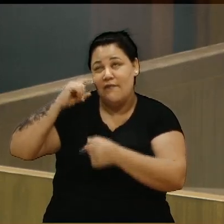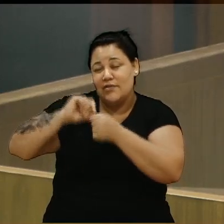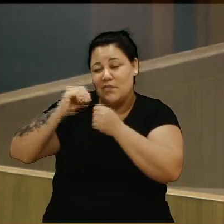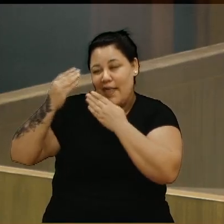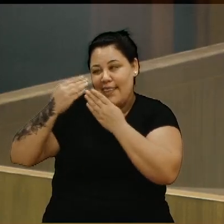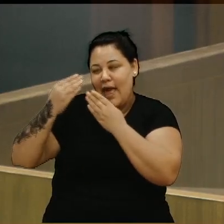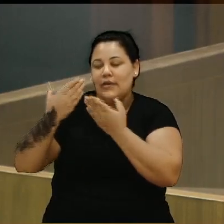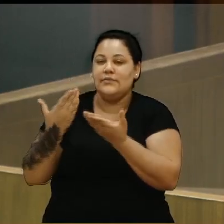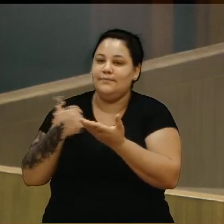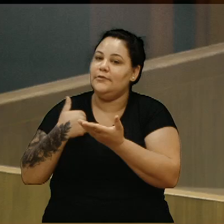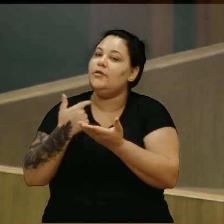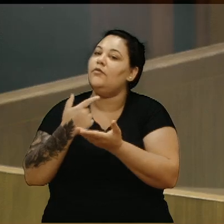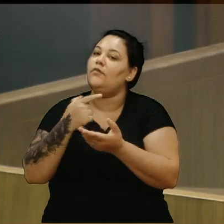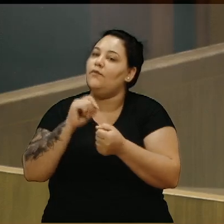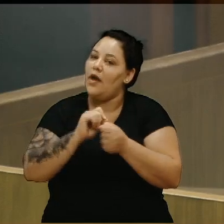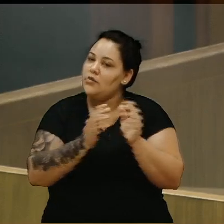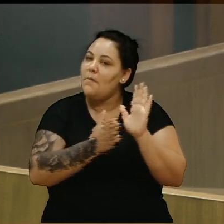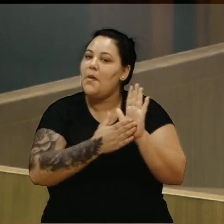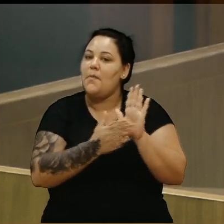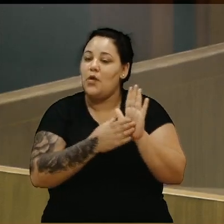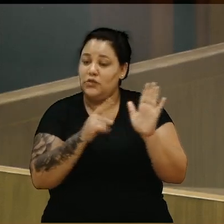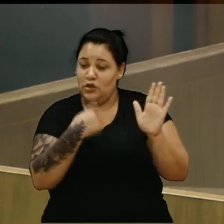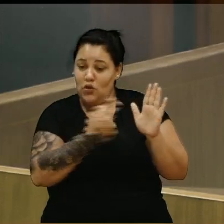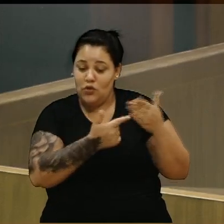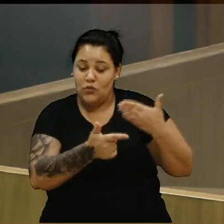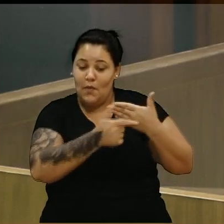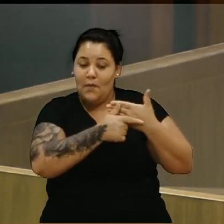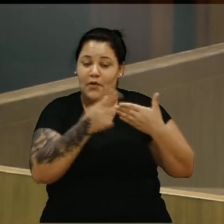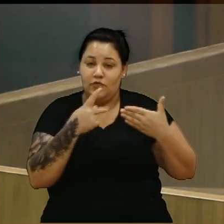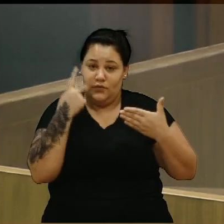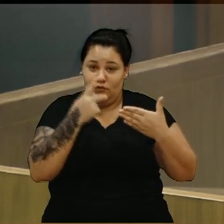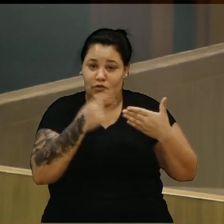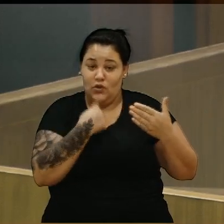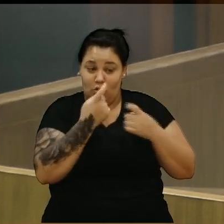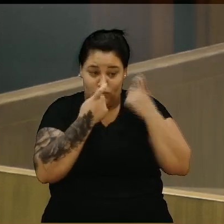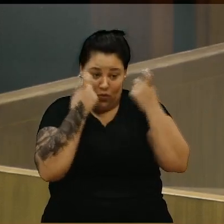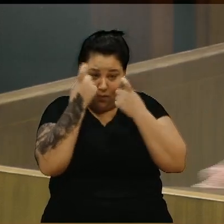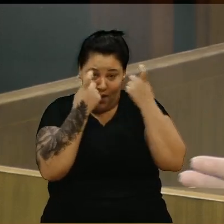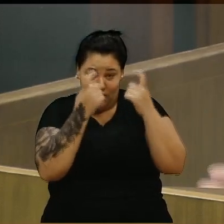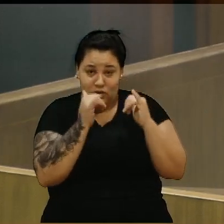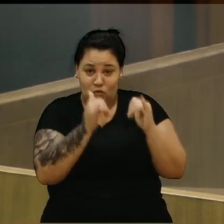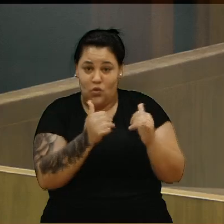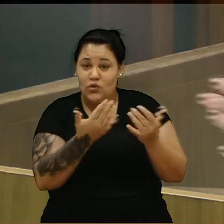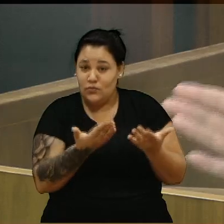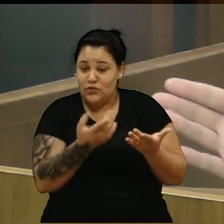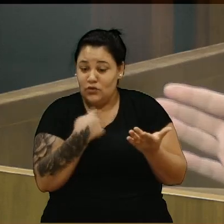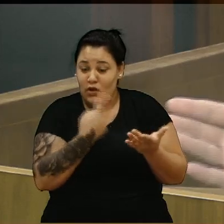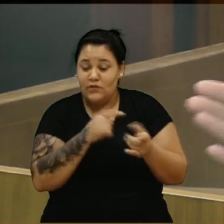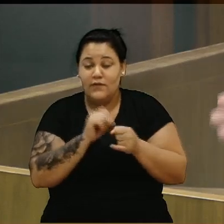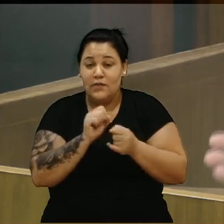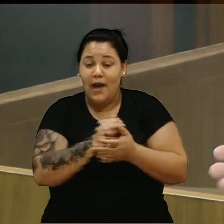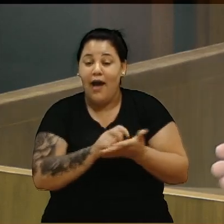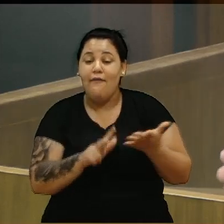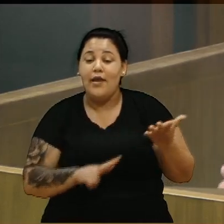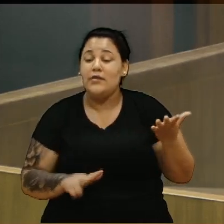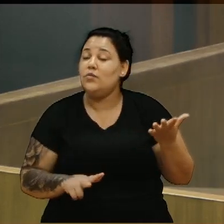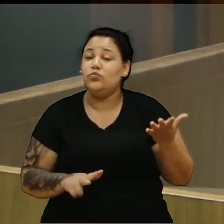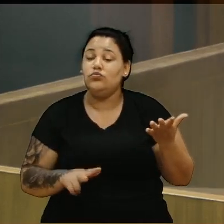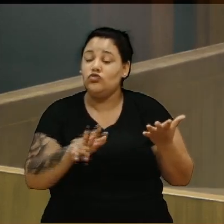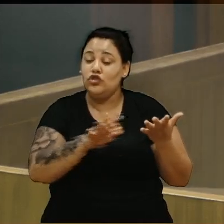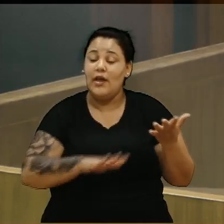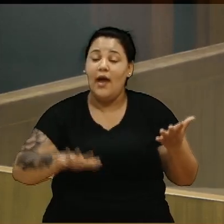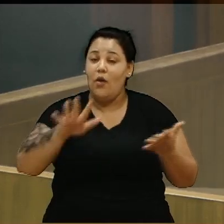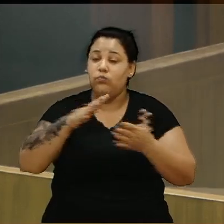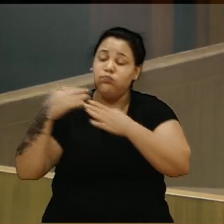que nós façamos, enquanto legislativo dessa cidade que se preocupa com o transporte público, uma avaliação sobre todos esses anos